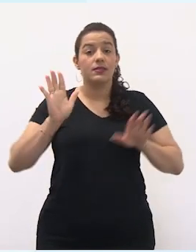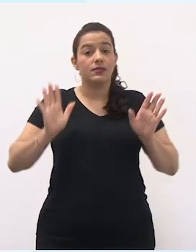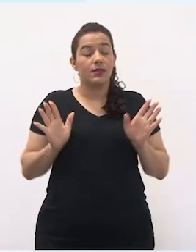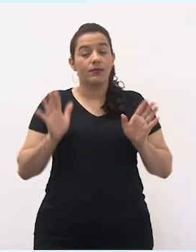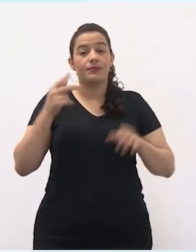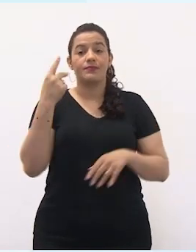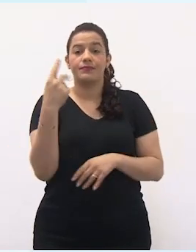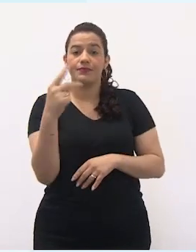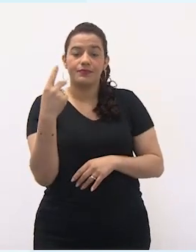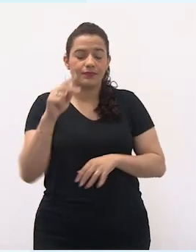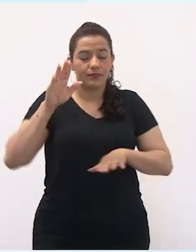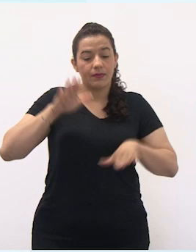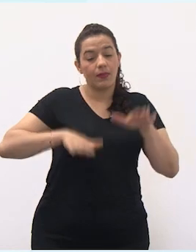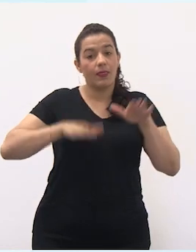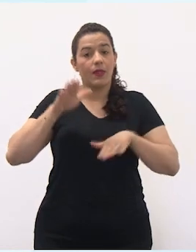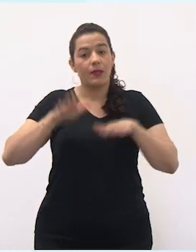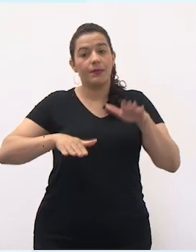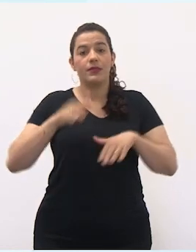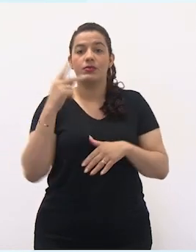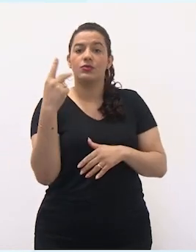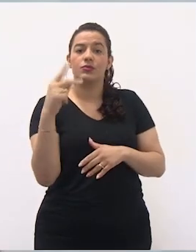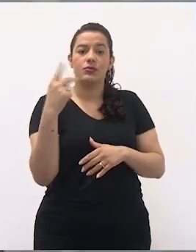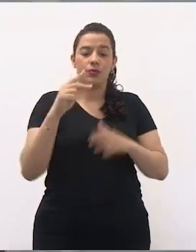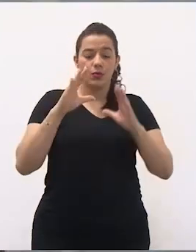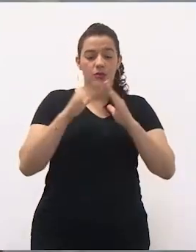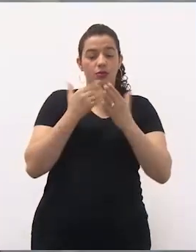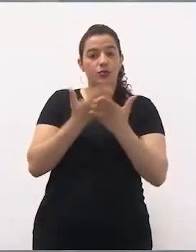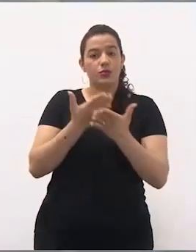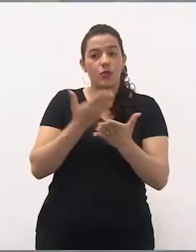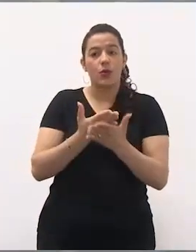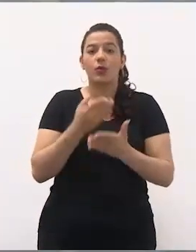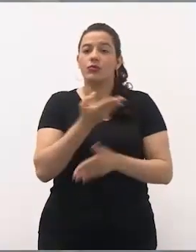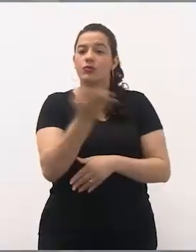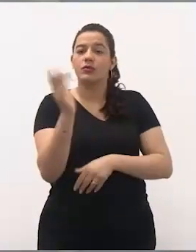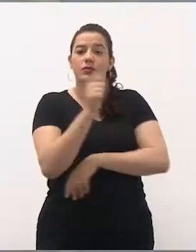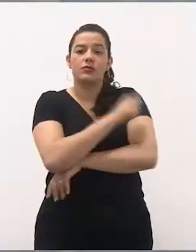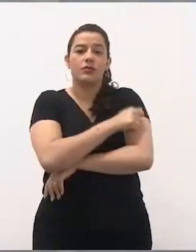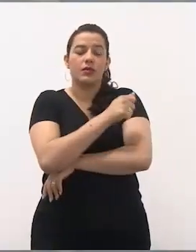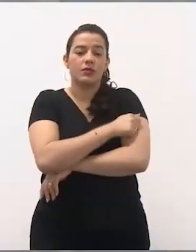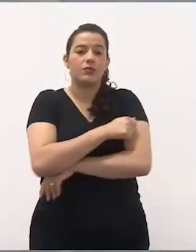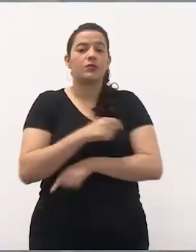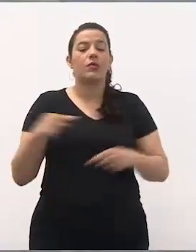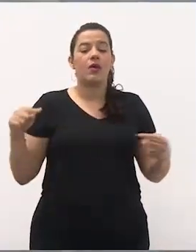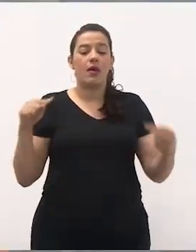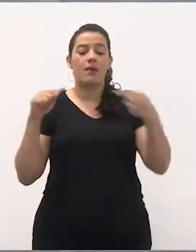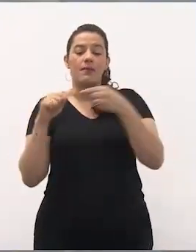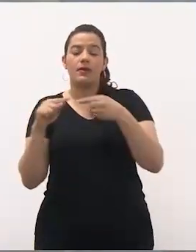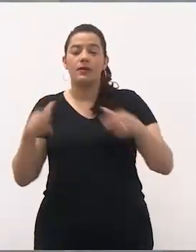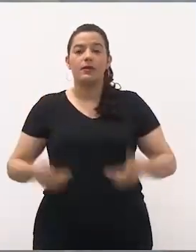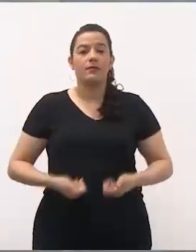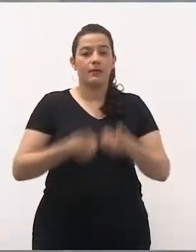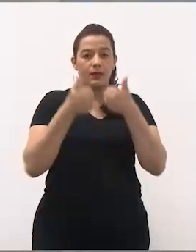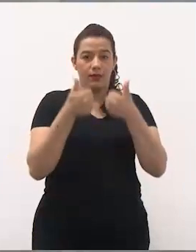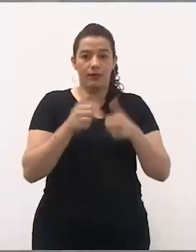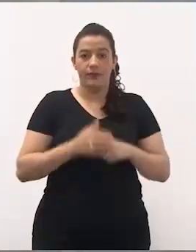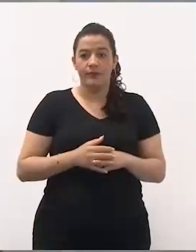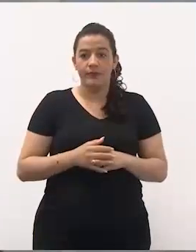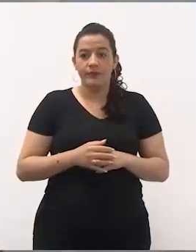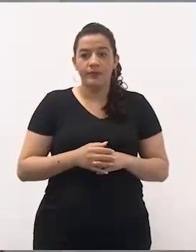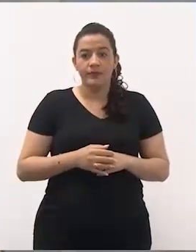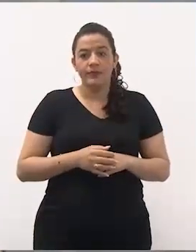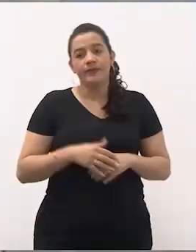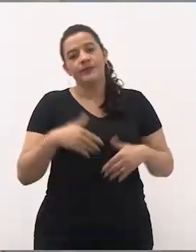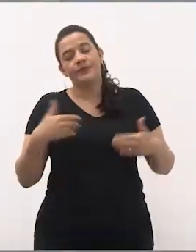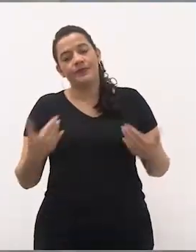podem conduzir de acordo com o contexto de vocês, com o que vocês sentirem que funciona melhor. Então, evidentemente,